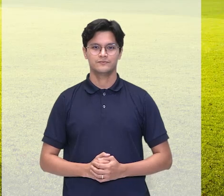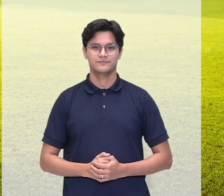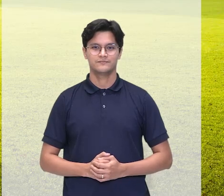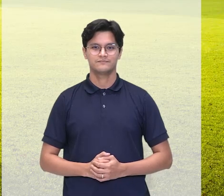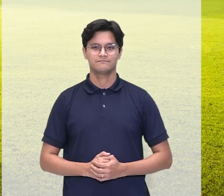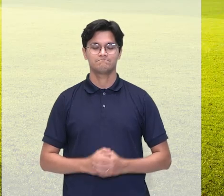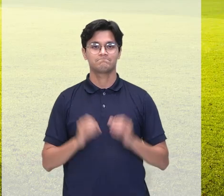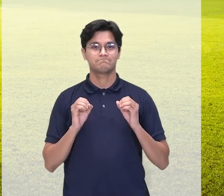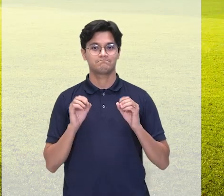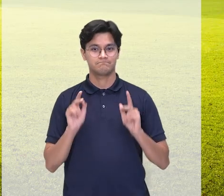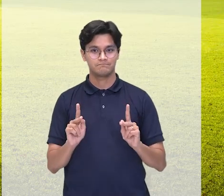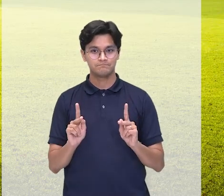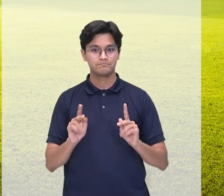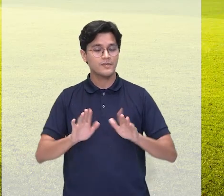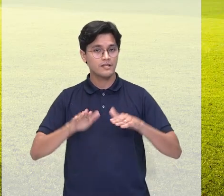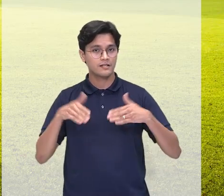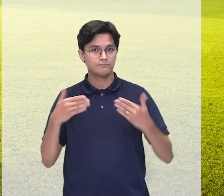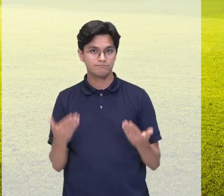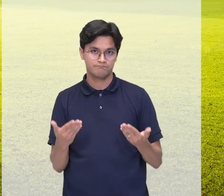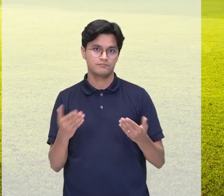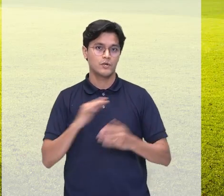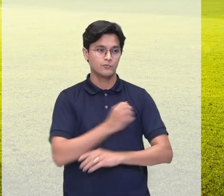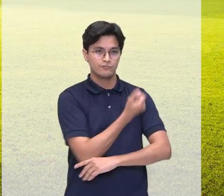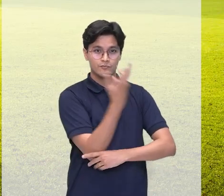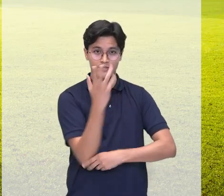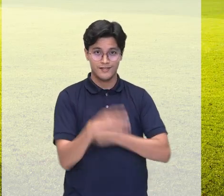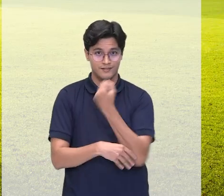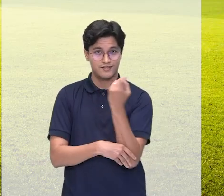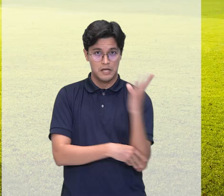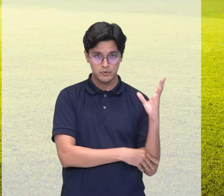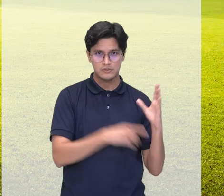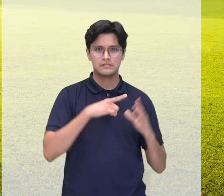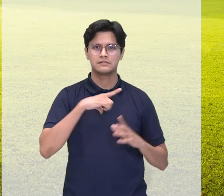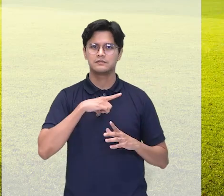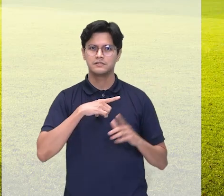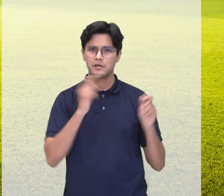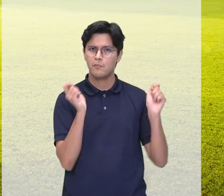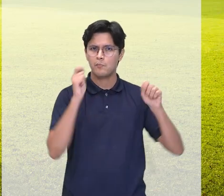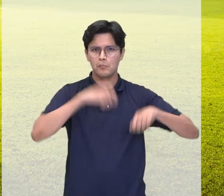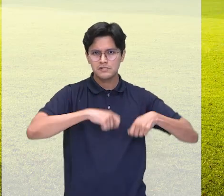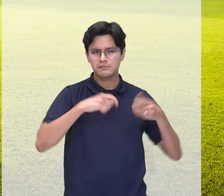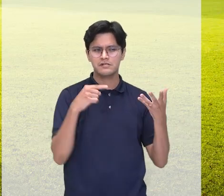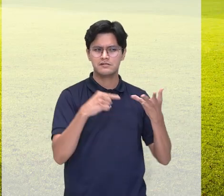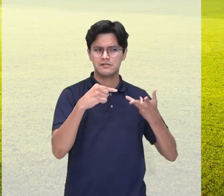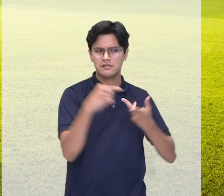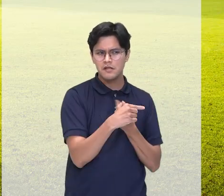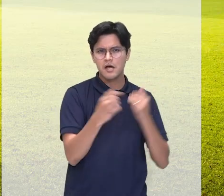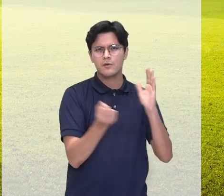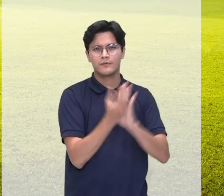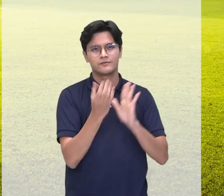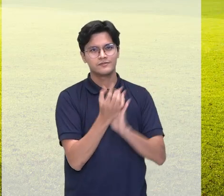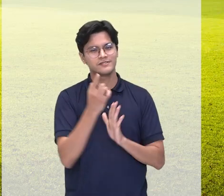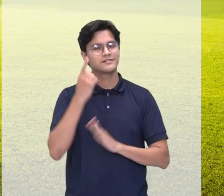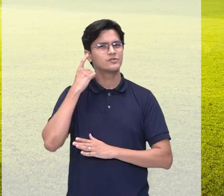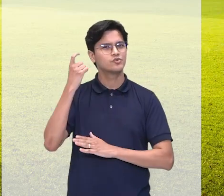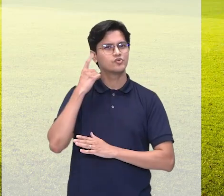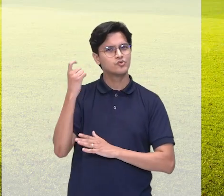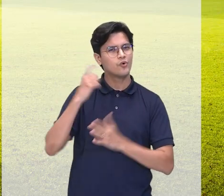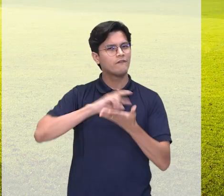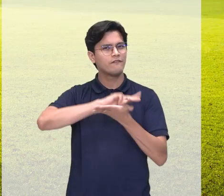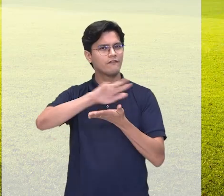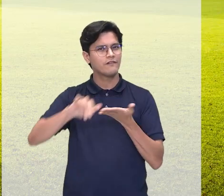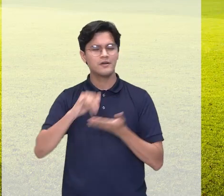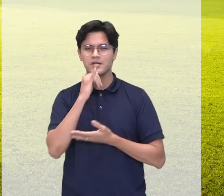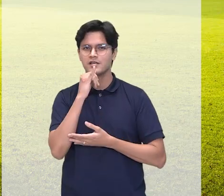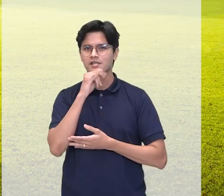Ok. Então, a natureza oferece muitos sons, né? Como vocês viram, o som de